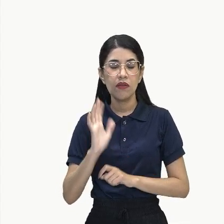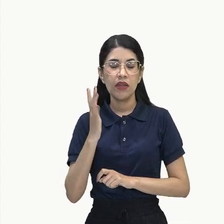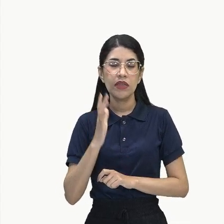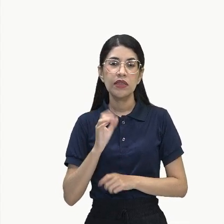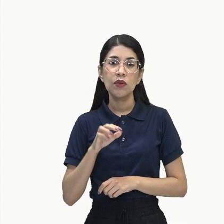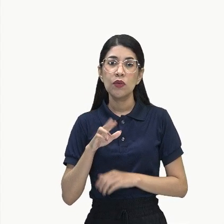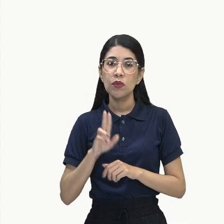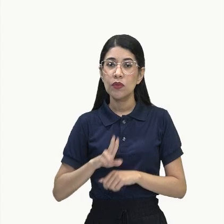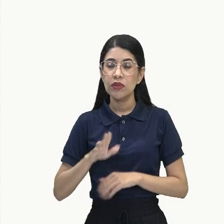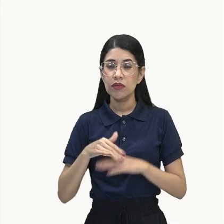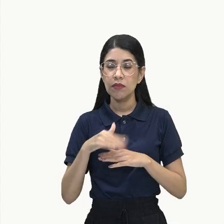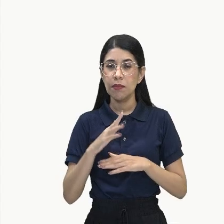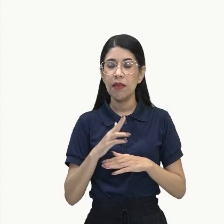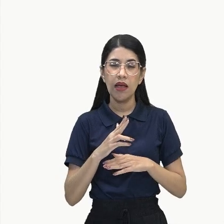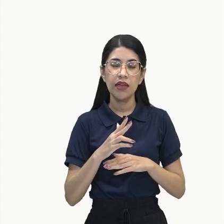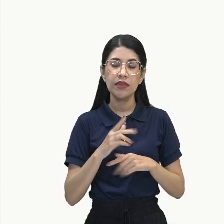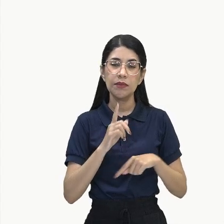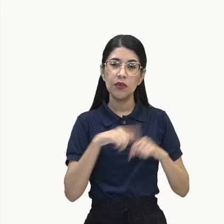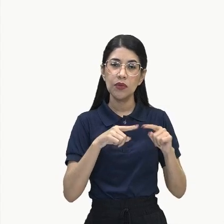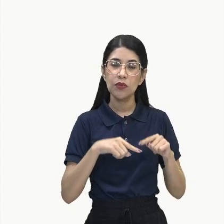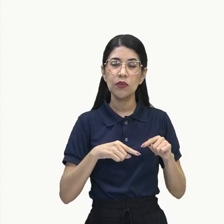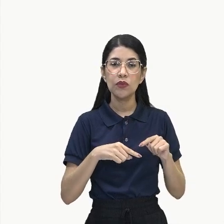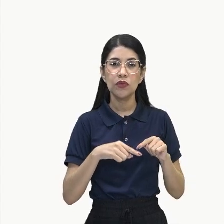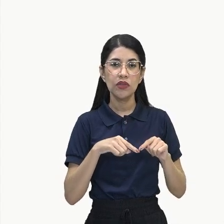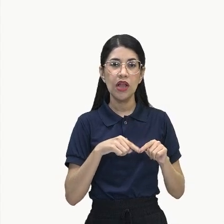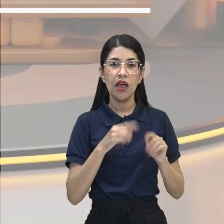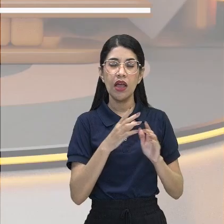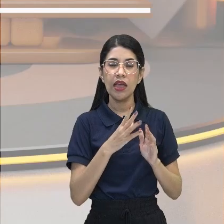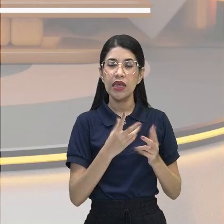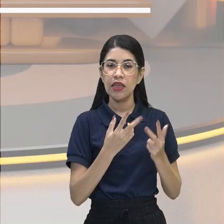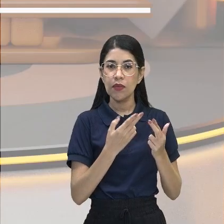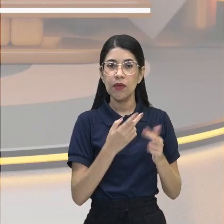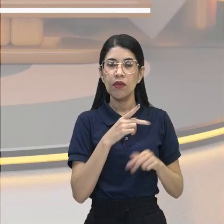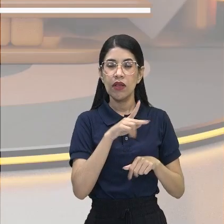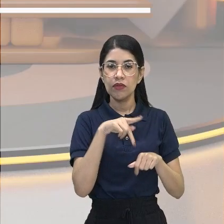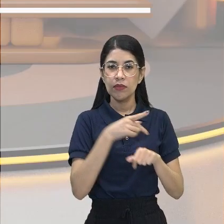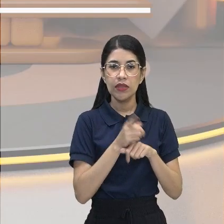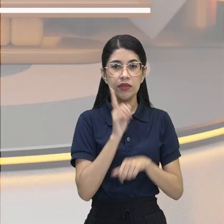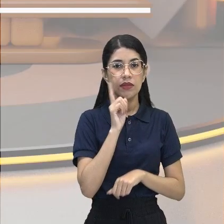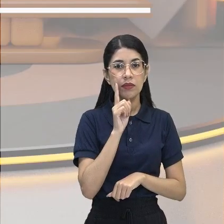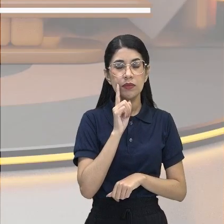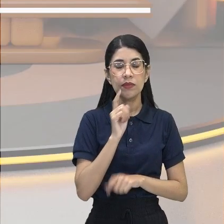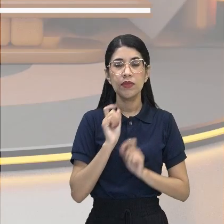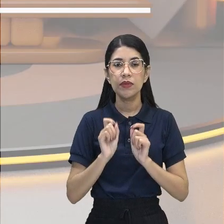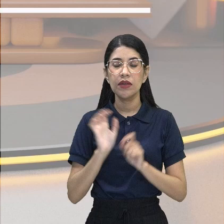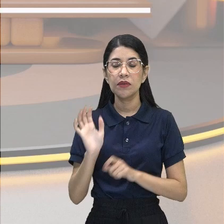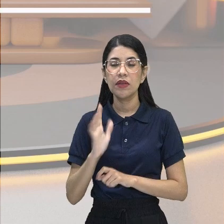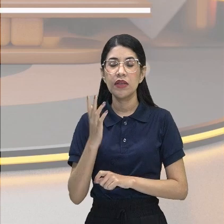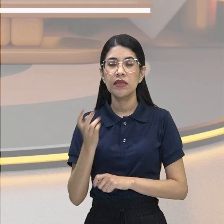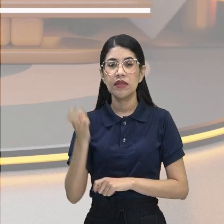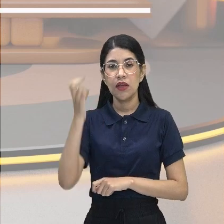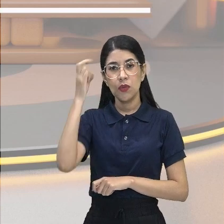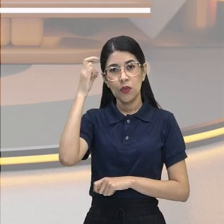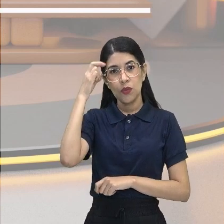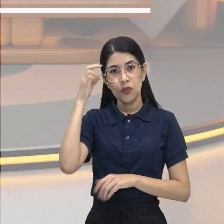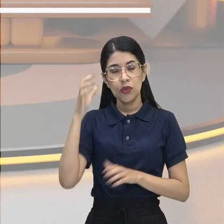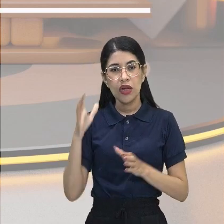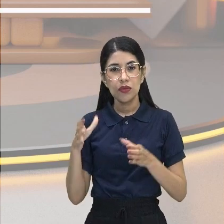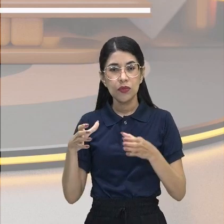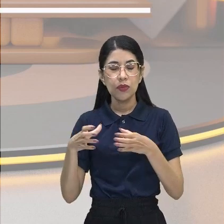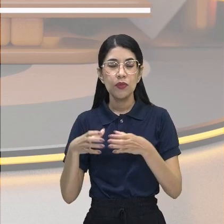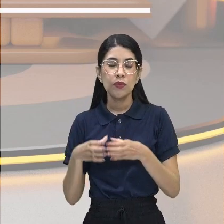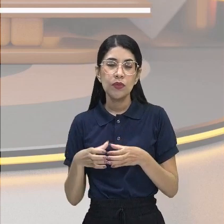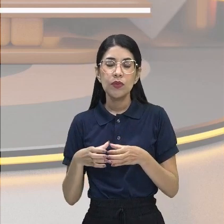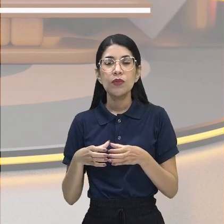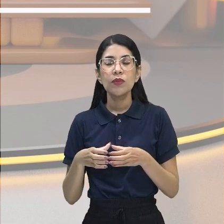consumindo os mesmos produtos, conforme a gente vai ver aqui. Então o que acontece? Essa cultura de massa, a gente